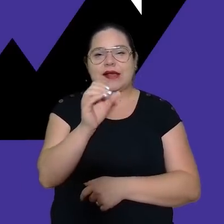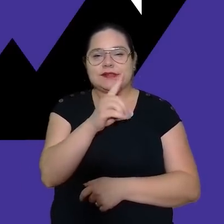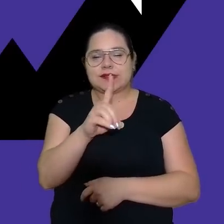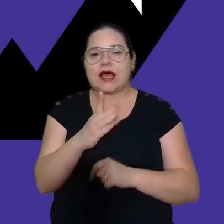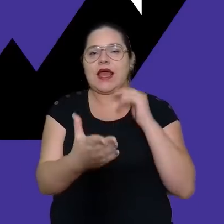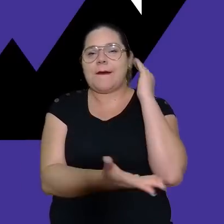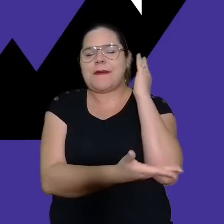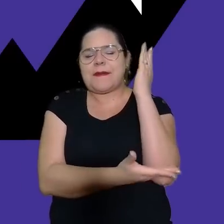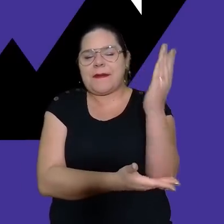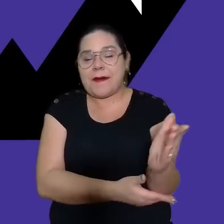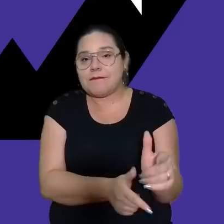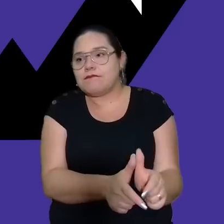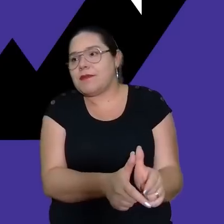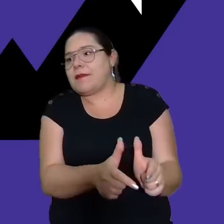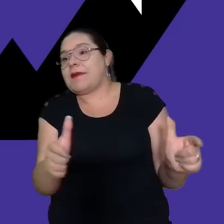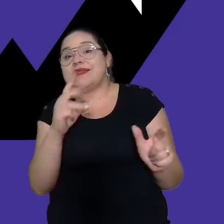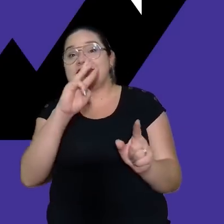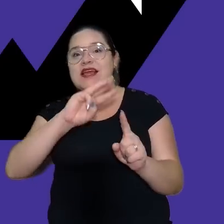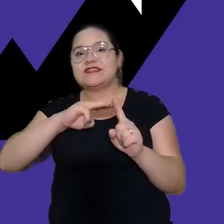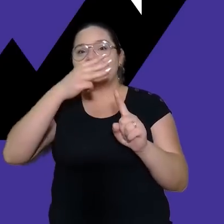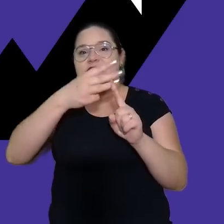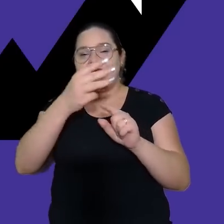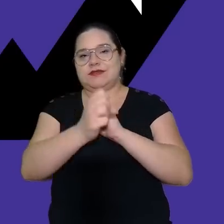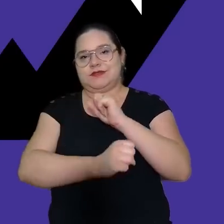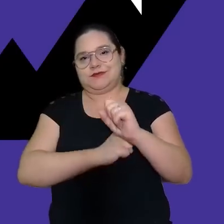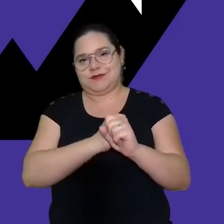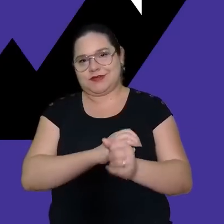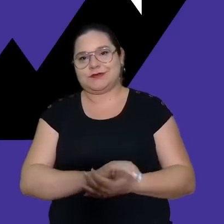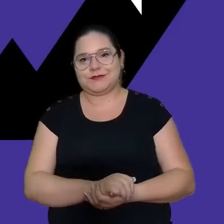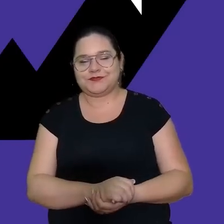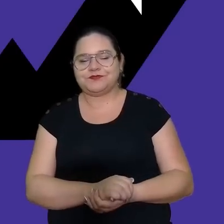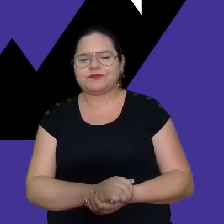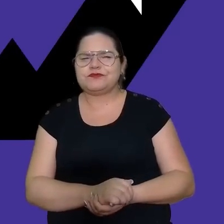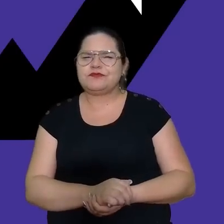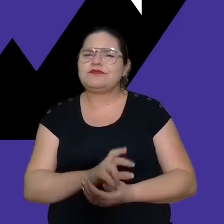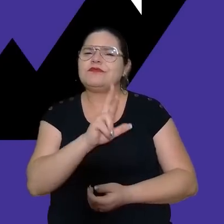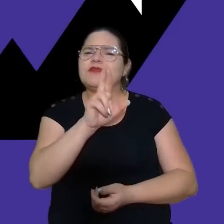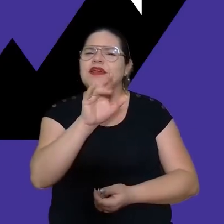aumentou nos últimos anos. Ricardo, você gostaria de comentar?